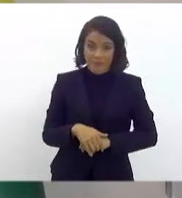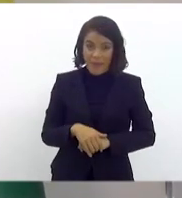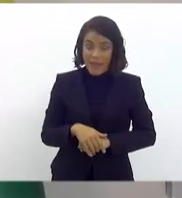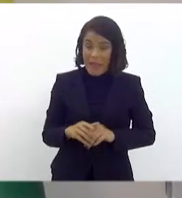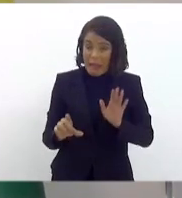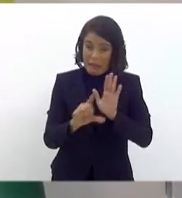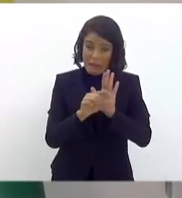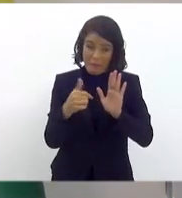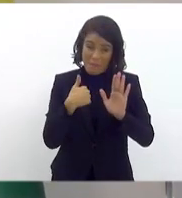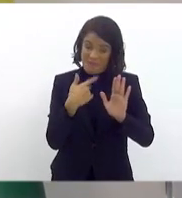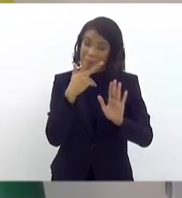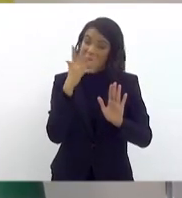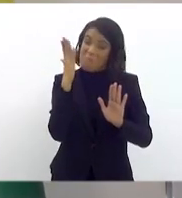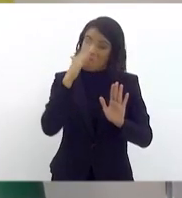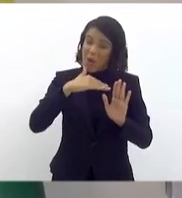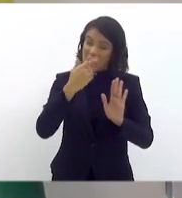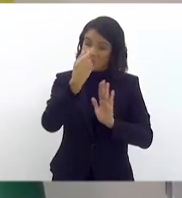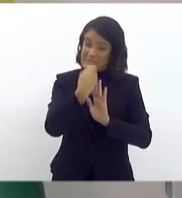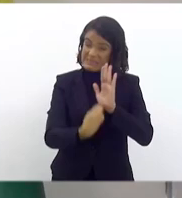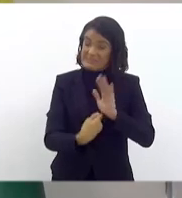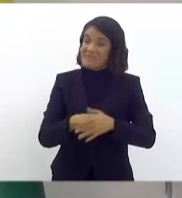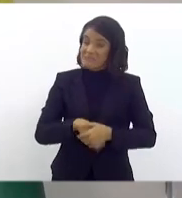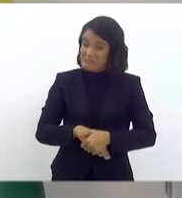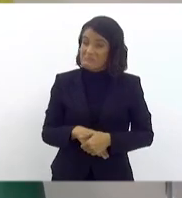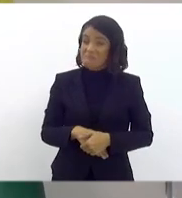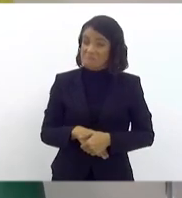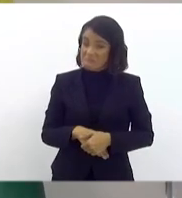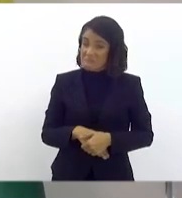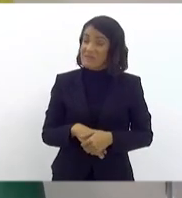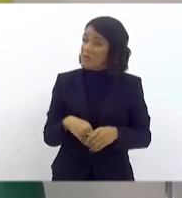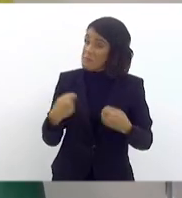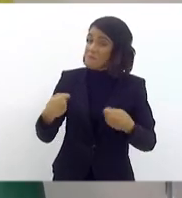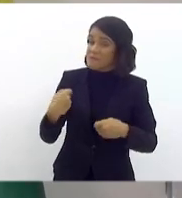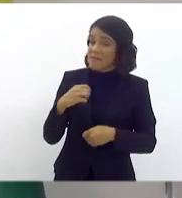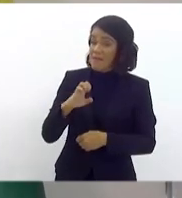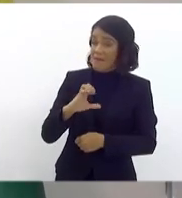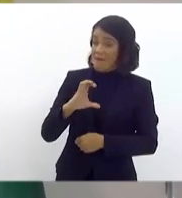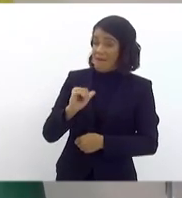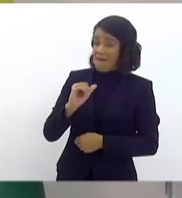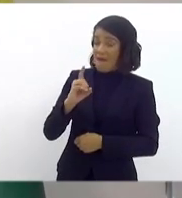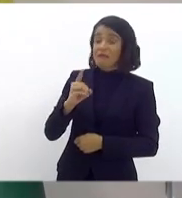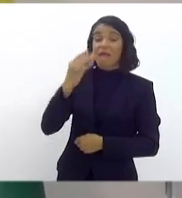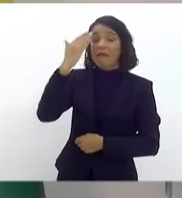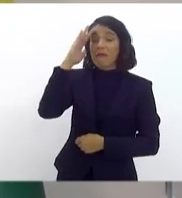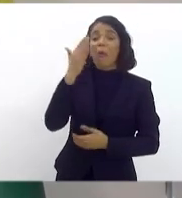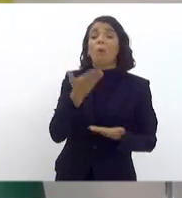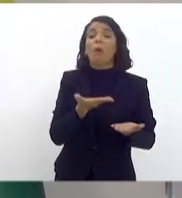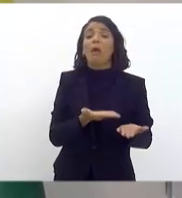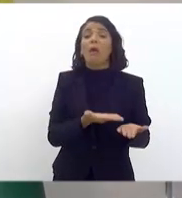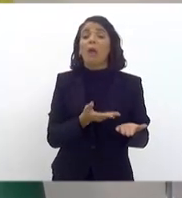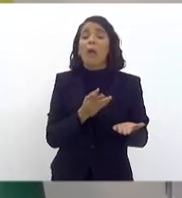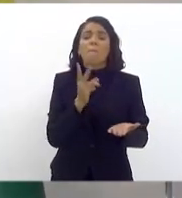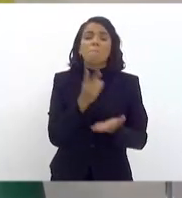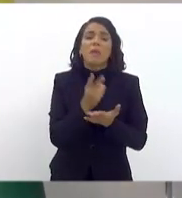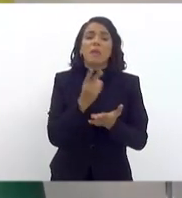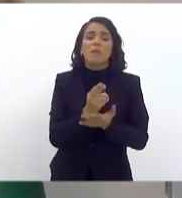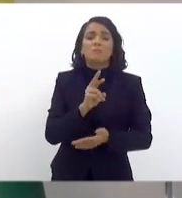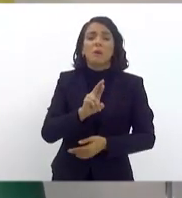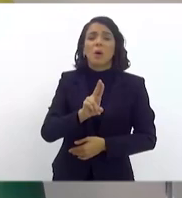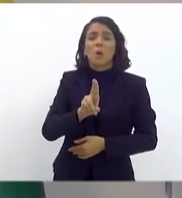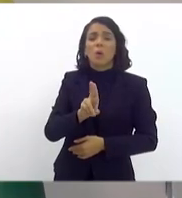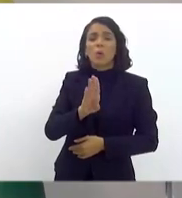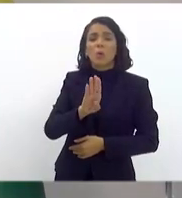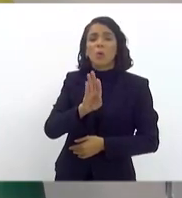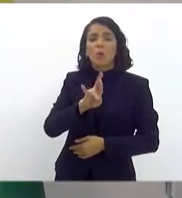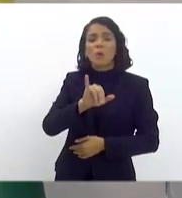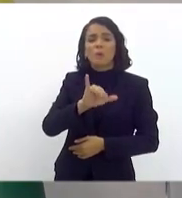lei, para mim, está mal escrita. E acho que aqui a gente precisa do ECAD para entender, eu preciso entender o que é esta mesma rúbrica que foram arrecadados